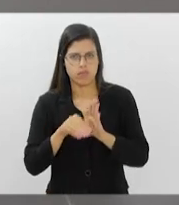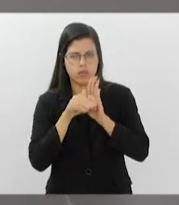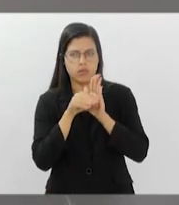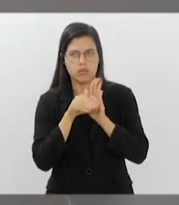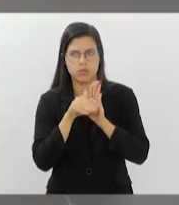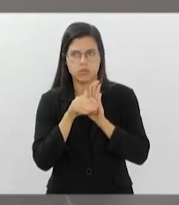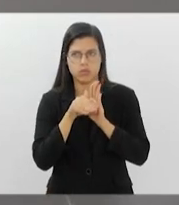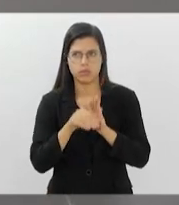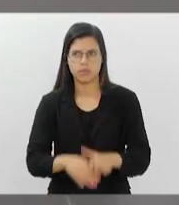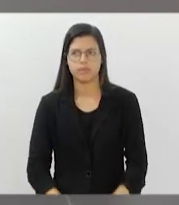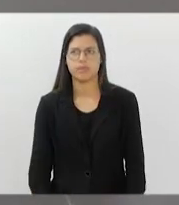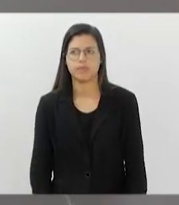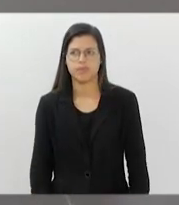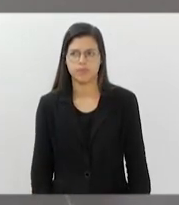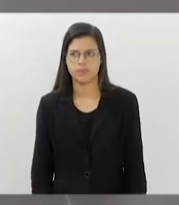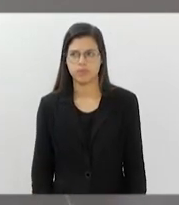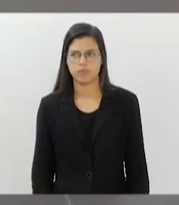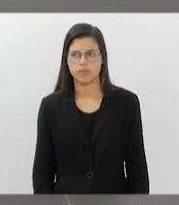Ele emendou a emenda.